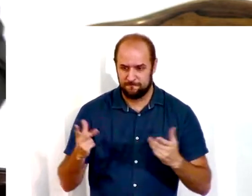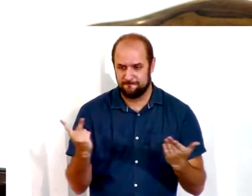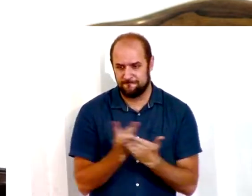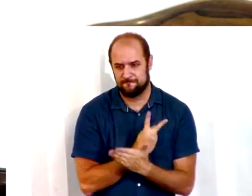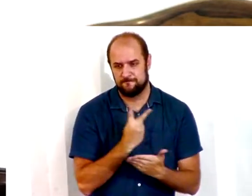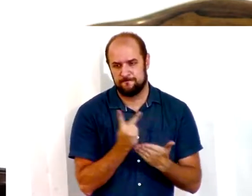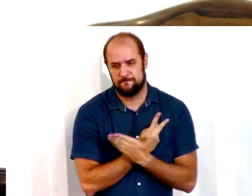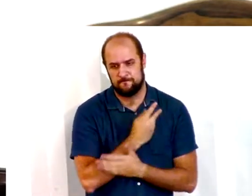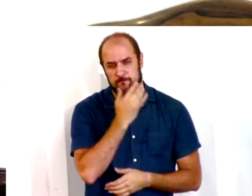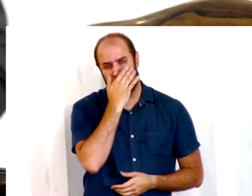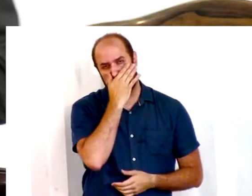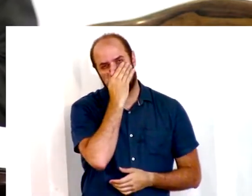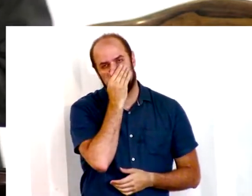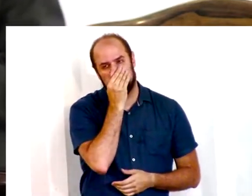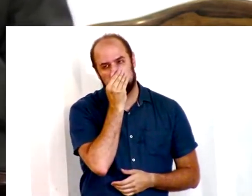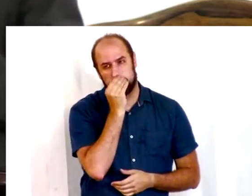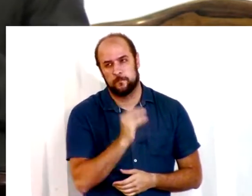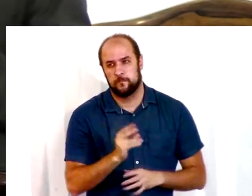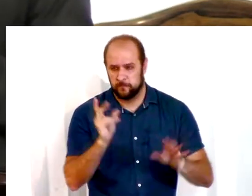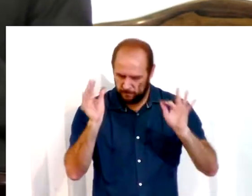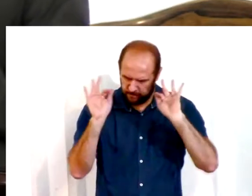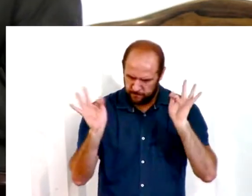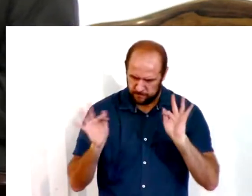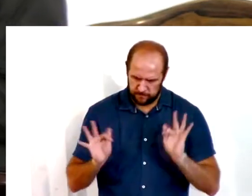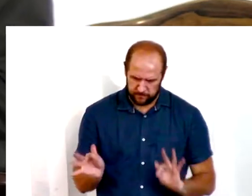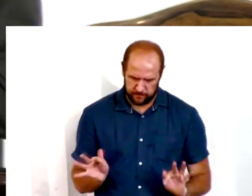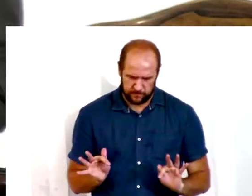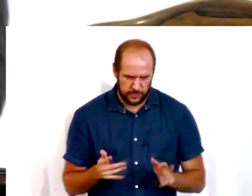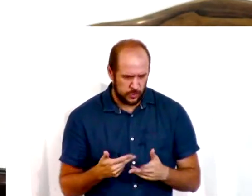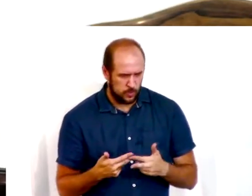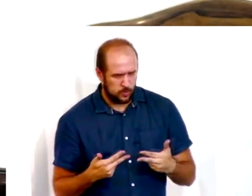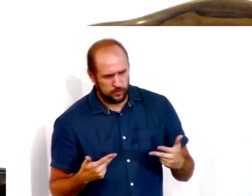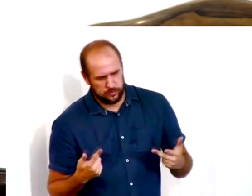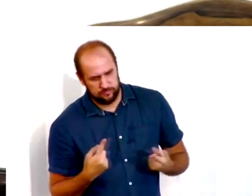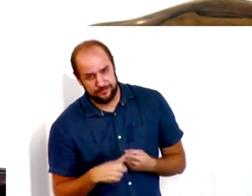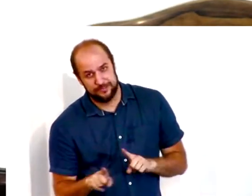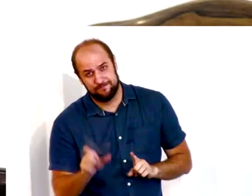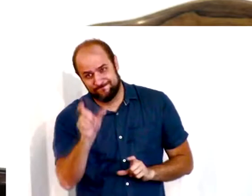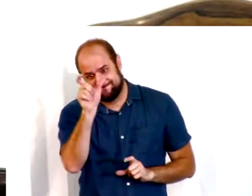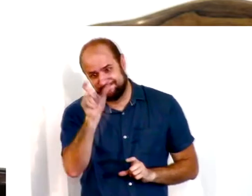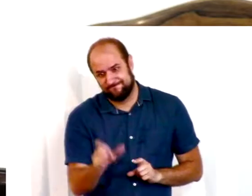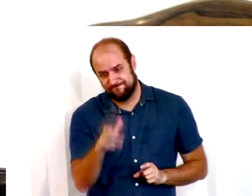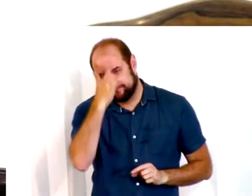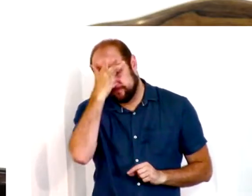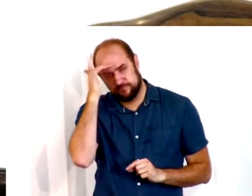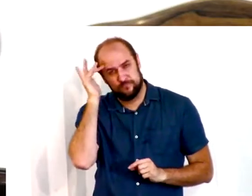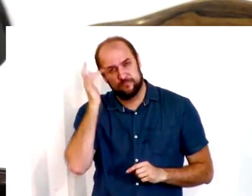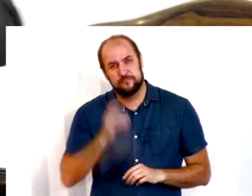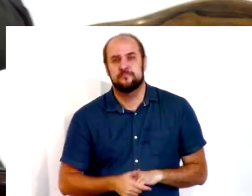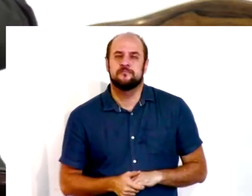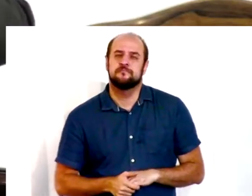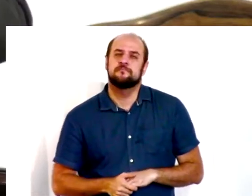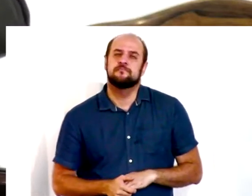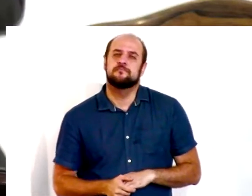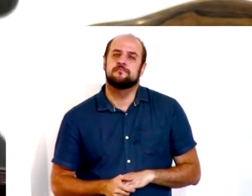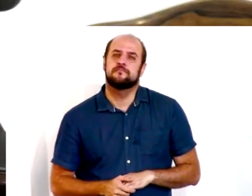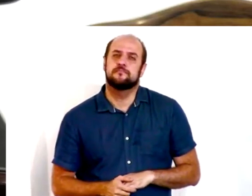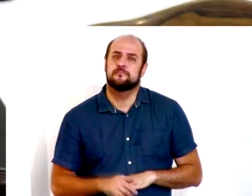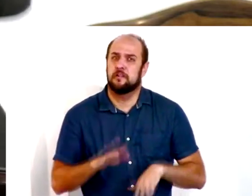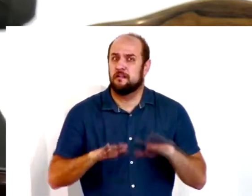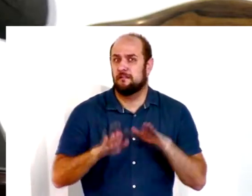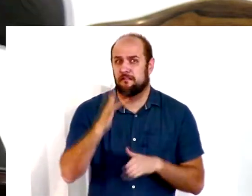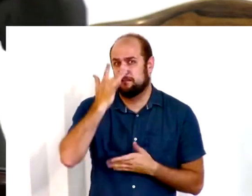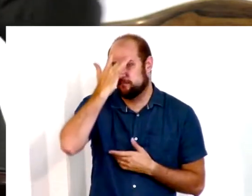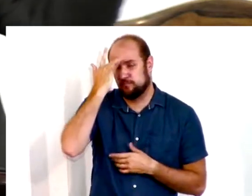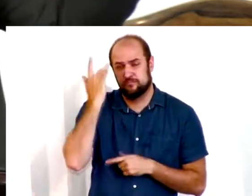errados. Pessoas buscam felicidade não só em coisas, mas em pessoas. Às vezes a pessoa busca a